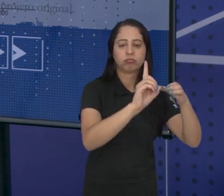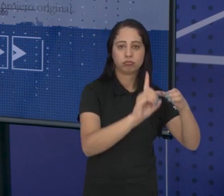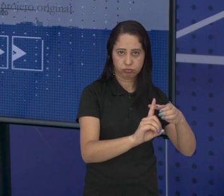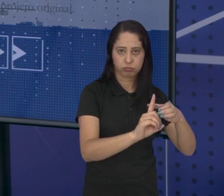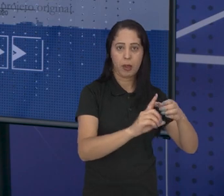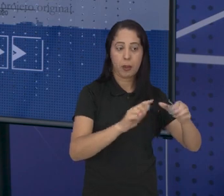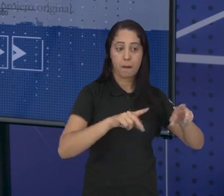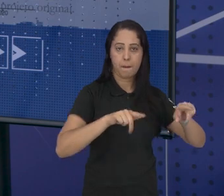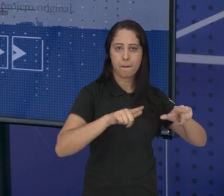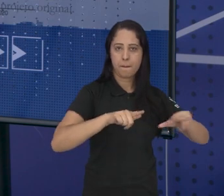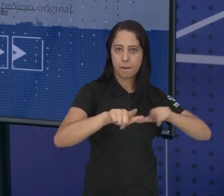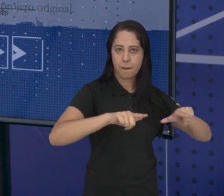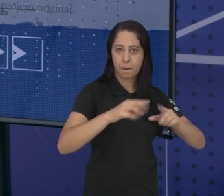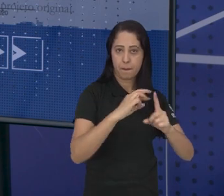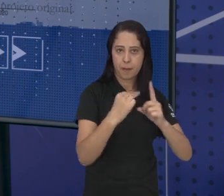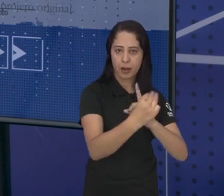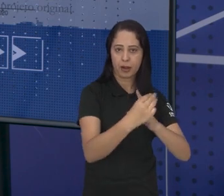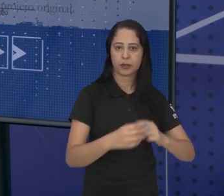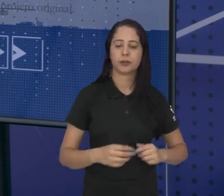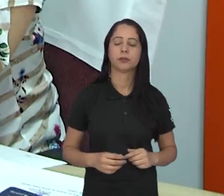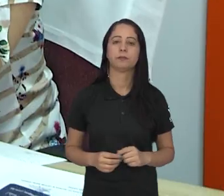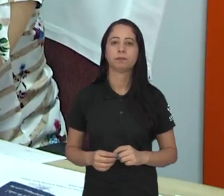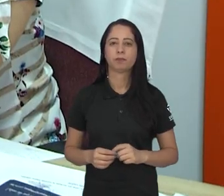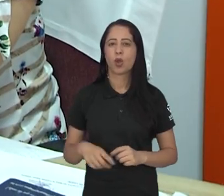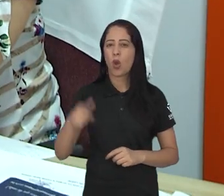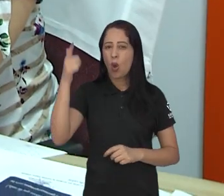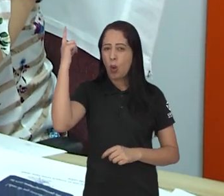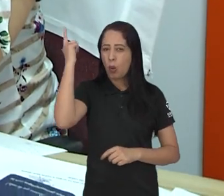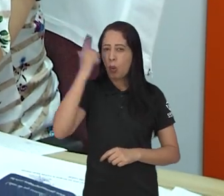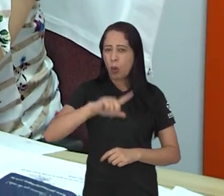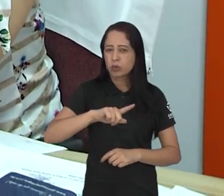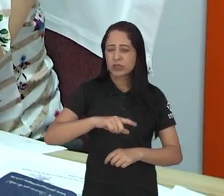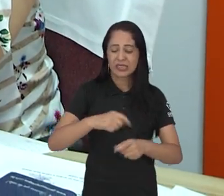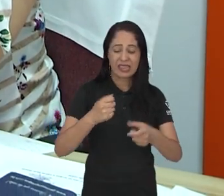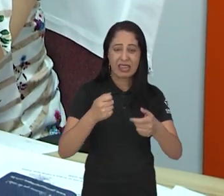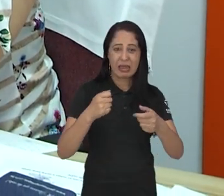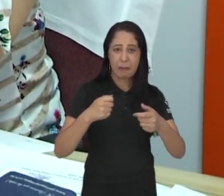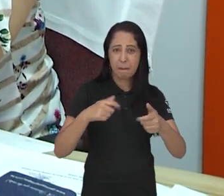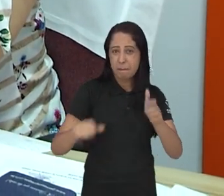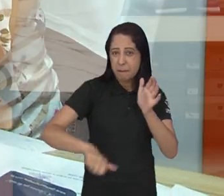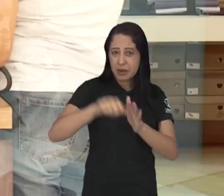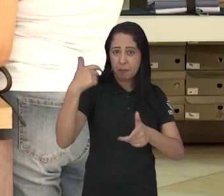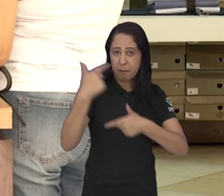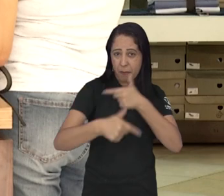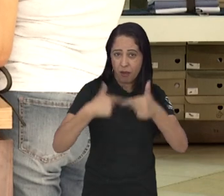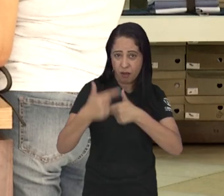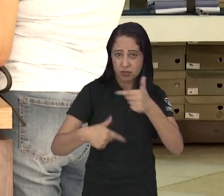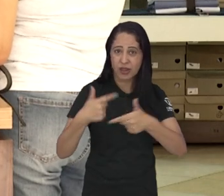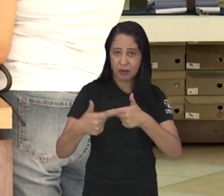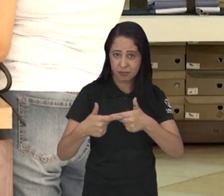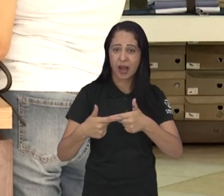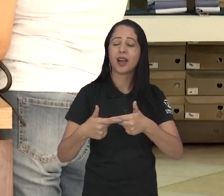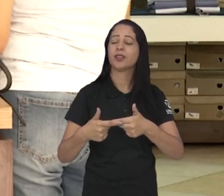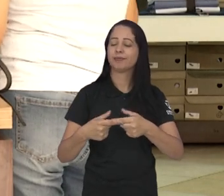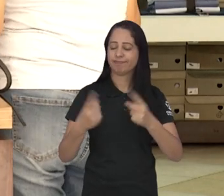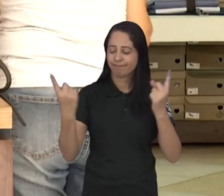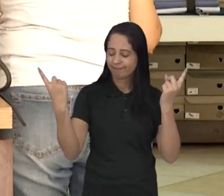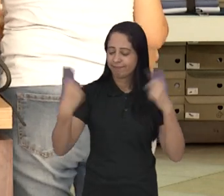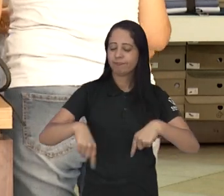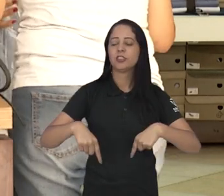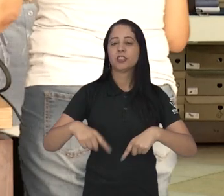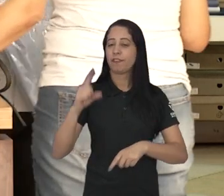de vulnerabilidade no mercado de trabalho arranjar um primeiro emprego ou se reinserir no mercado de trabalho